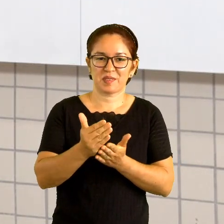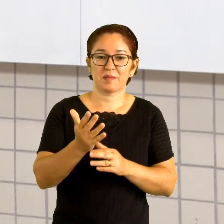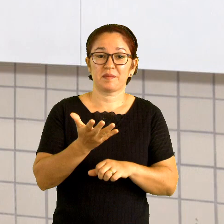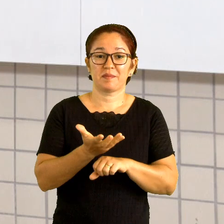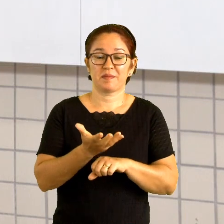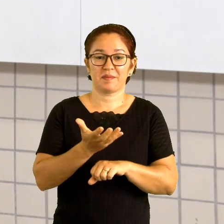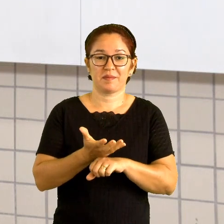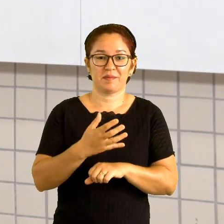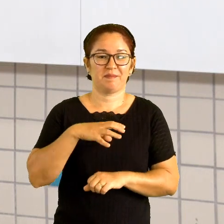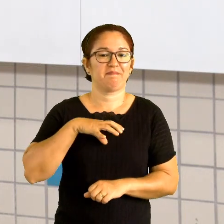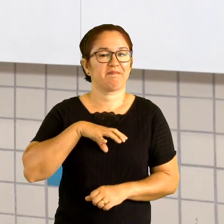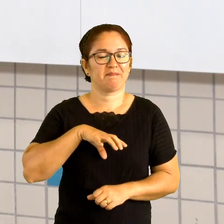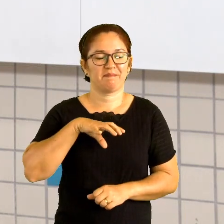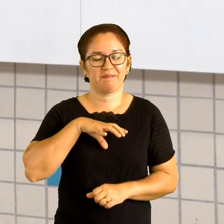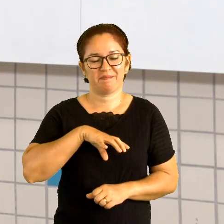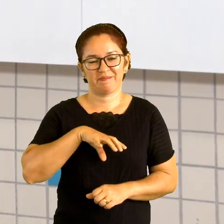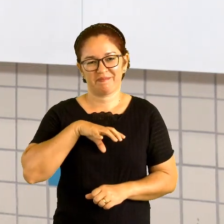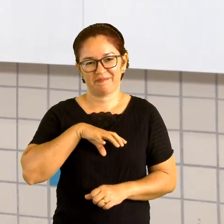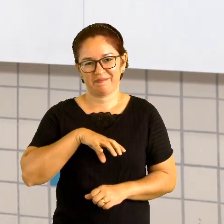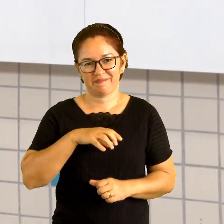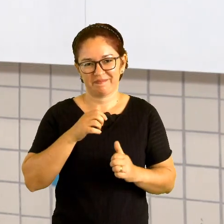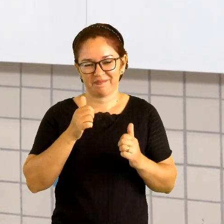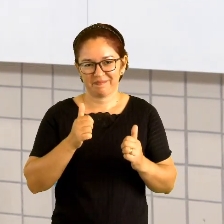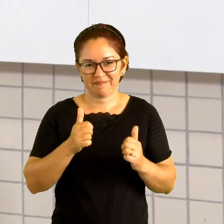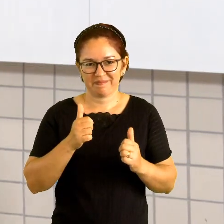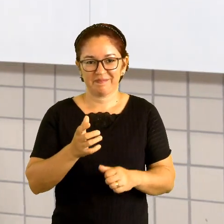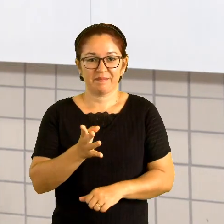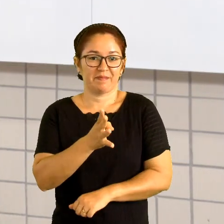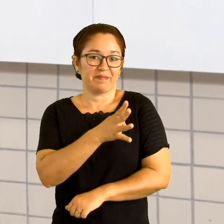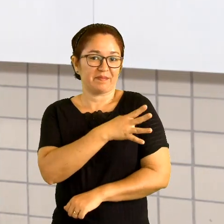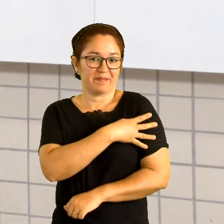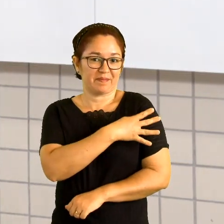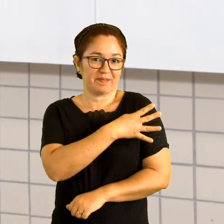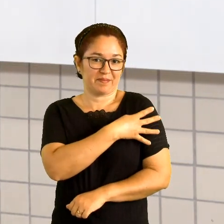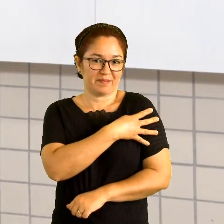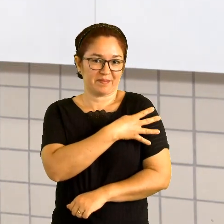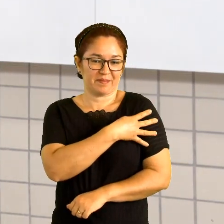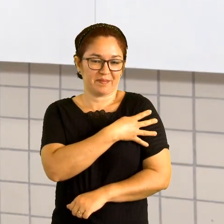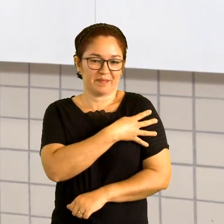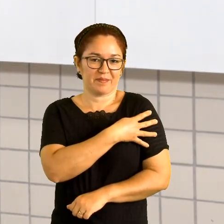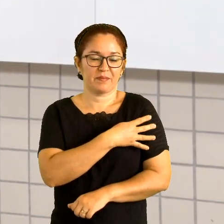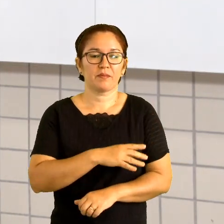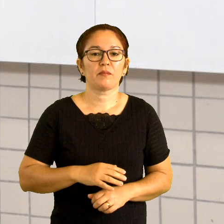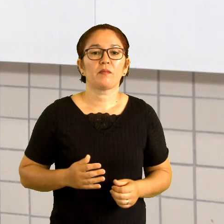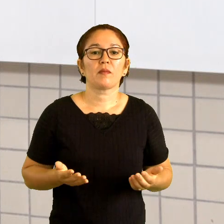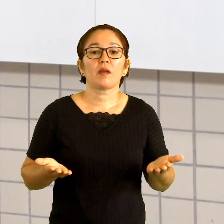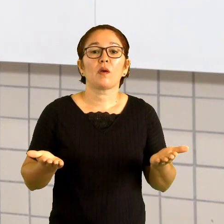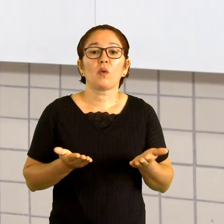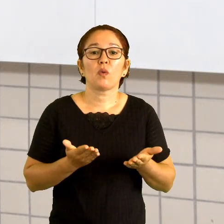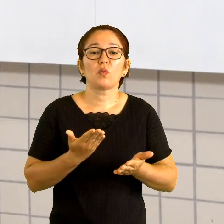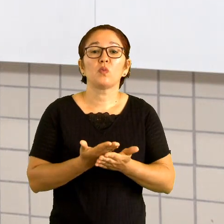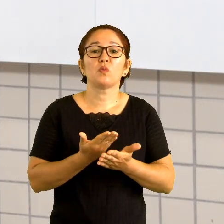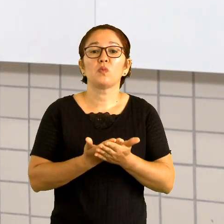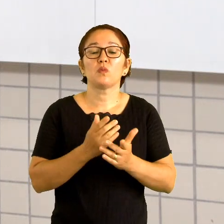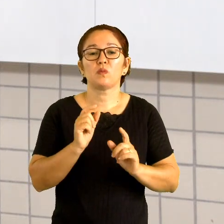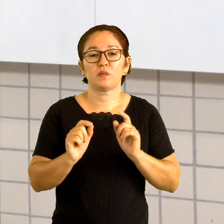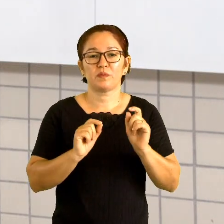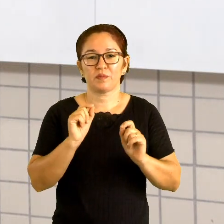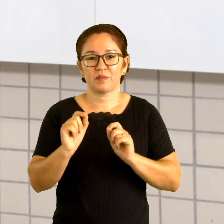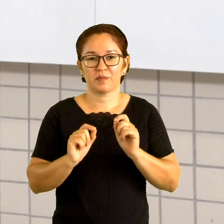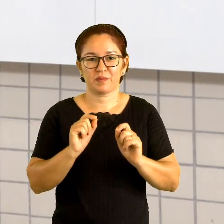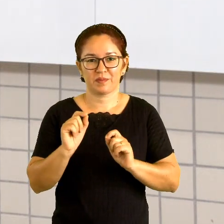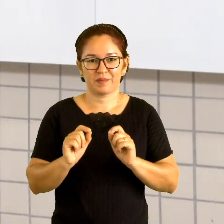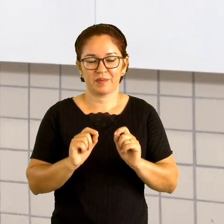curricular de língua portuguesa para os quartos anos. Hoje nós vamos abordar o objeto